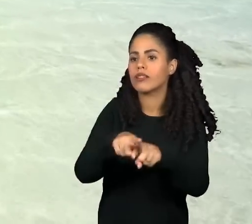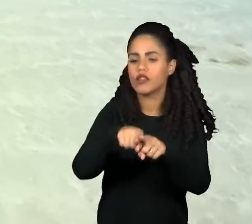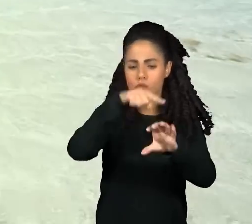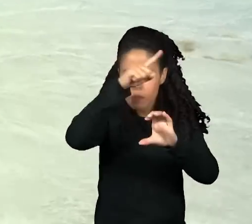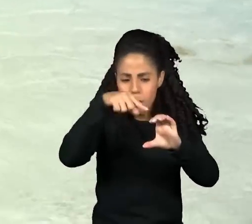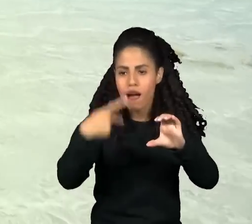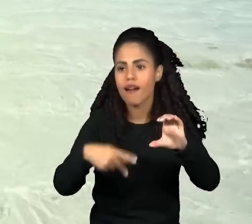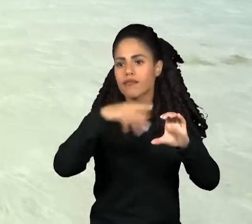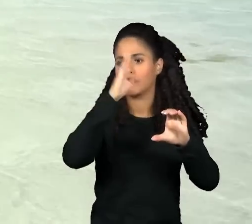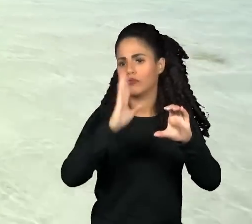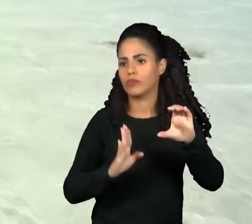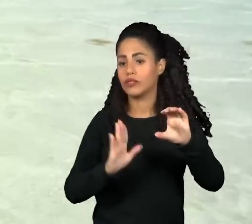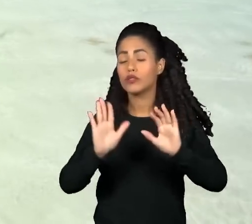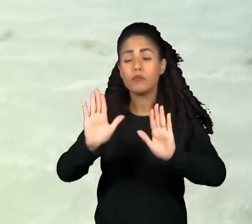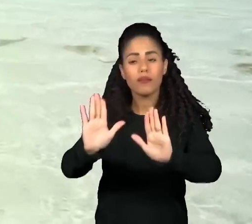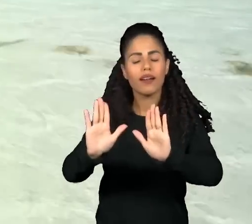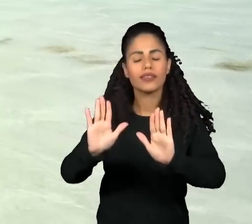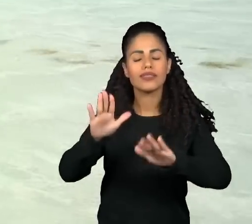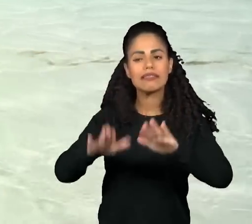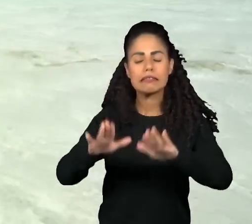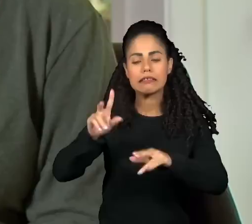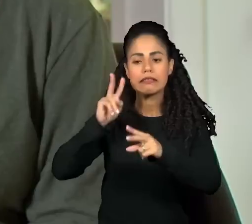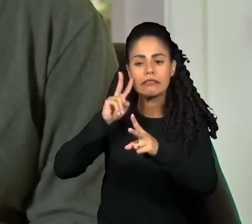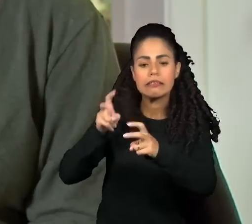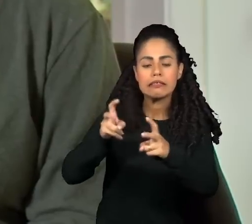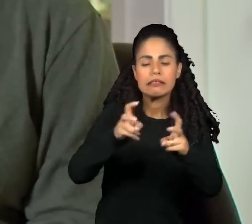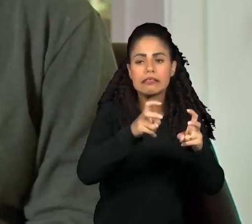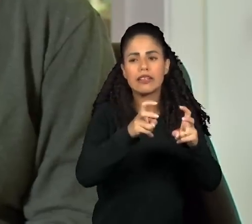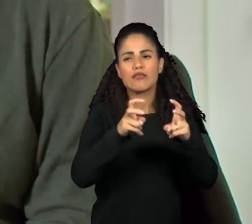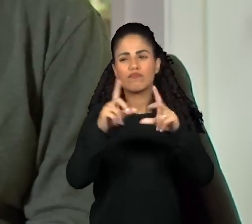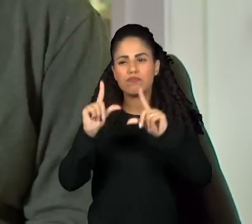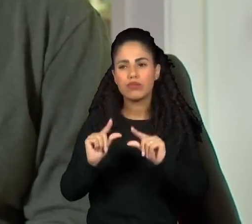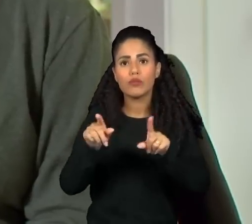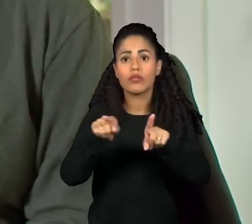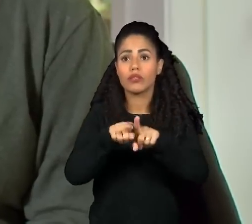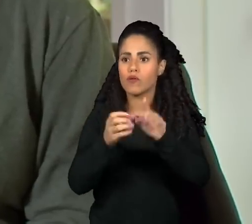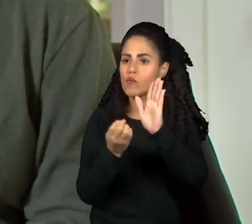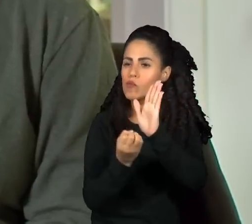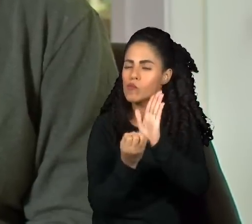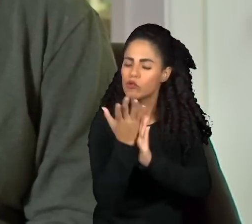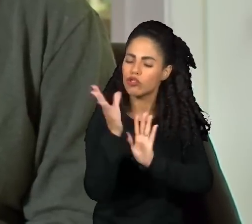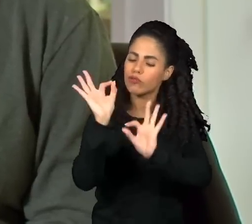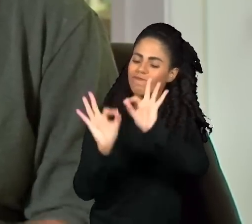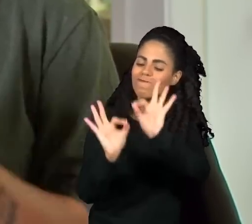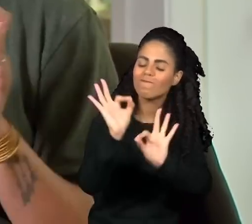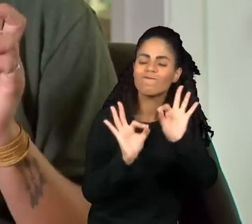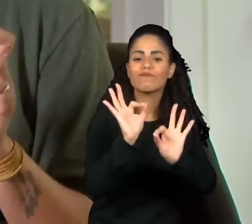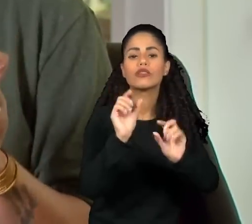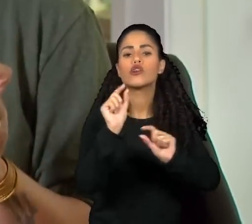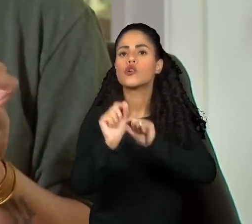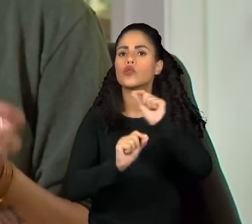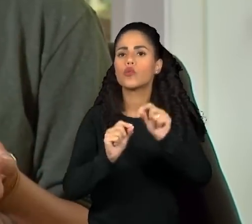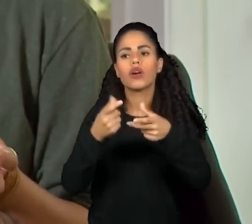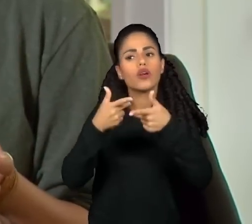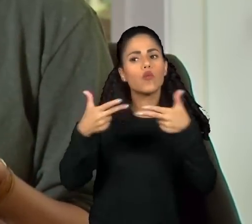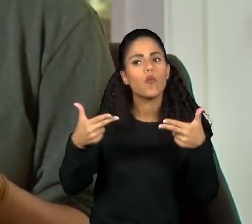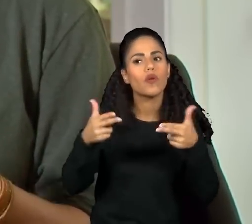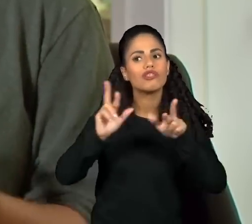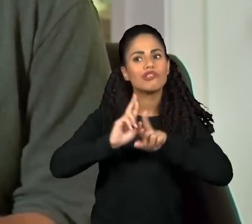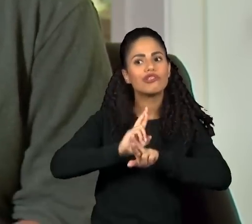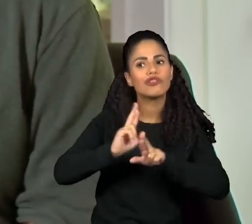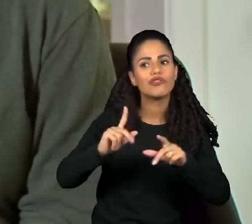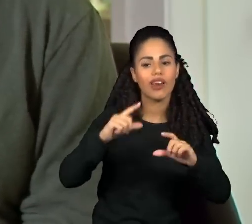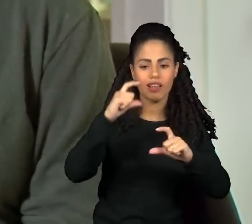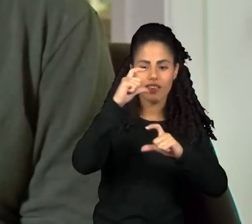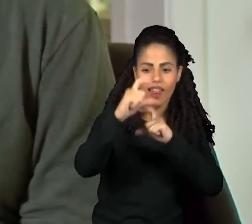no Brasil. No entanto, a gente não vê isso. Então o projeto nasceu com essa vontade de criar um álbum de figurinhas